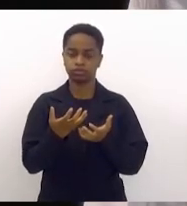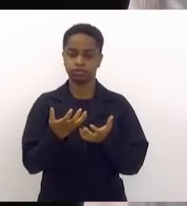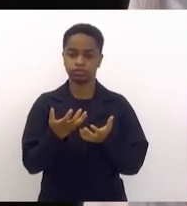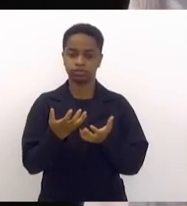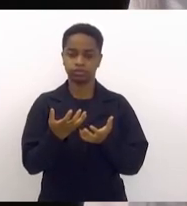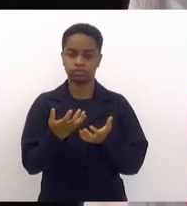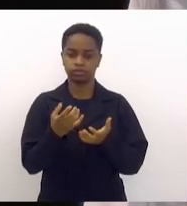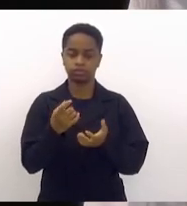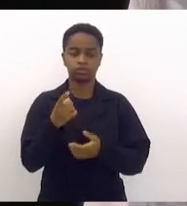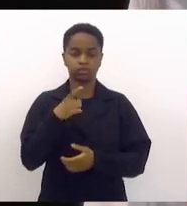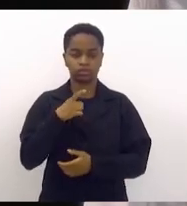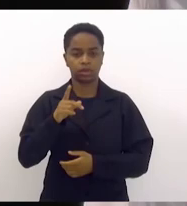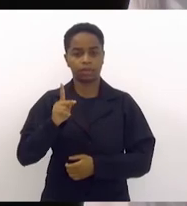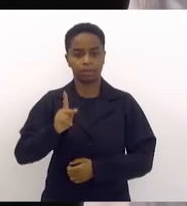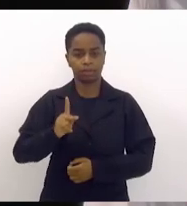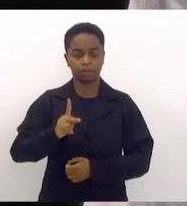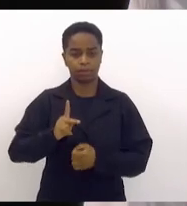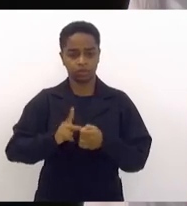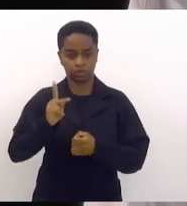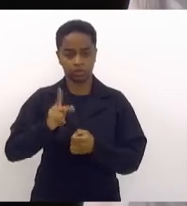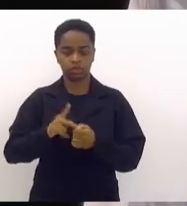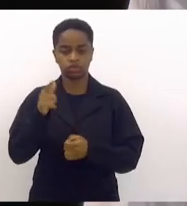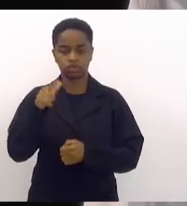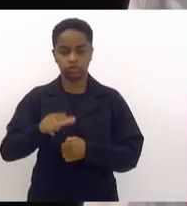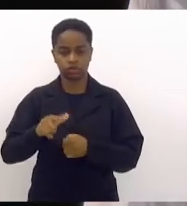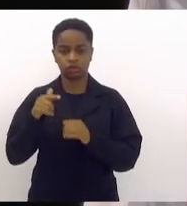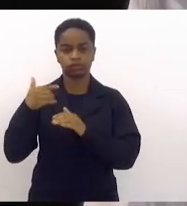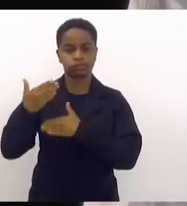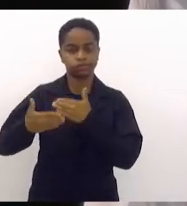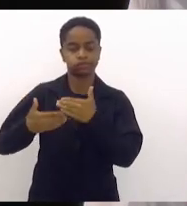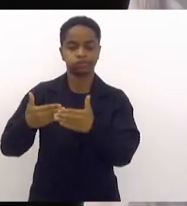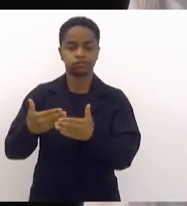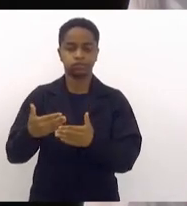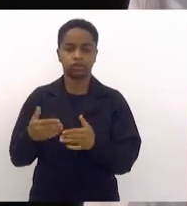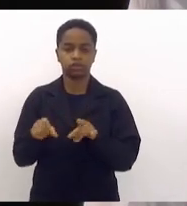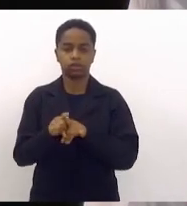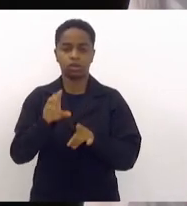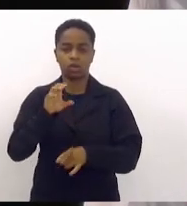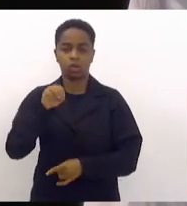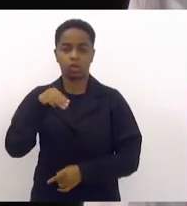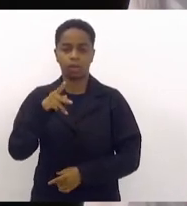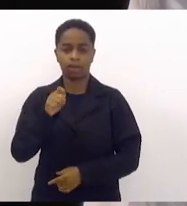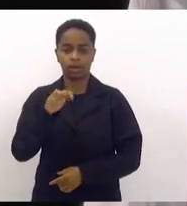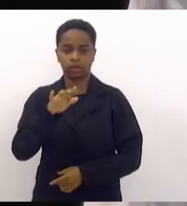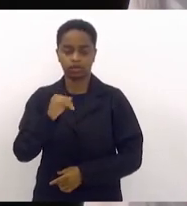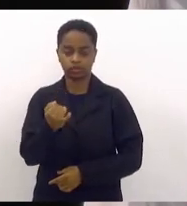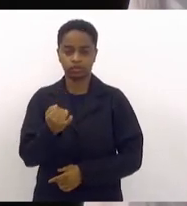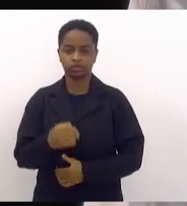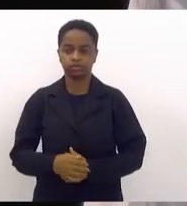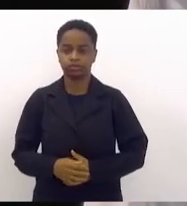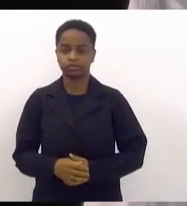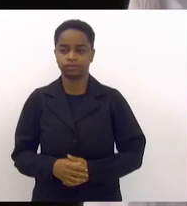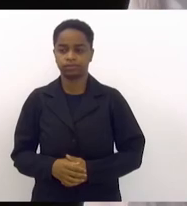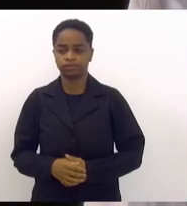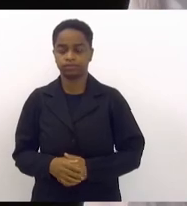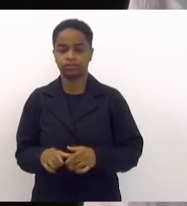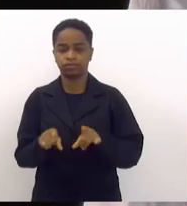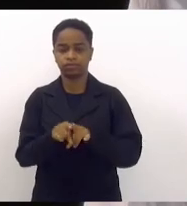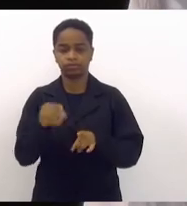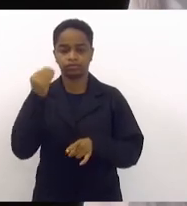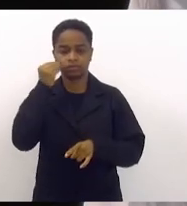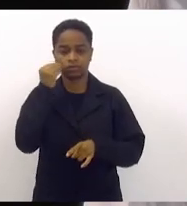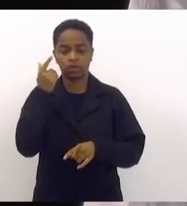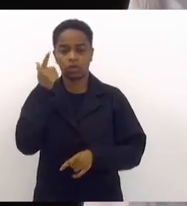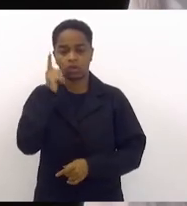a nossa Petrobras bombando os nossos estaleiros bombando Comper bombando e a gente conseguir voltar com a